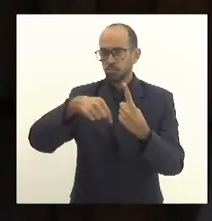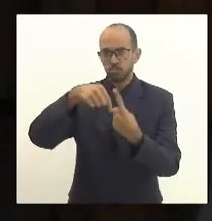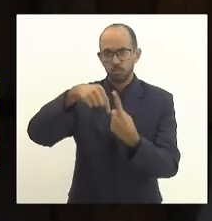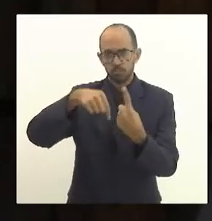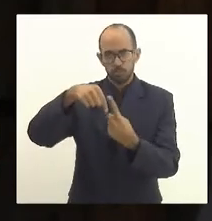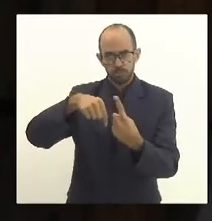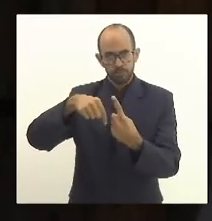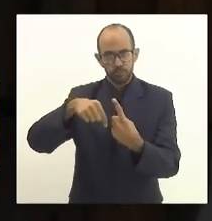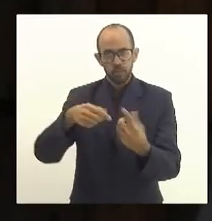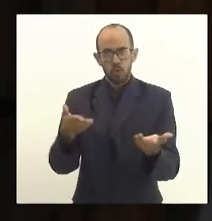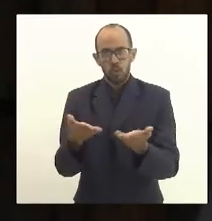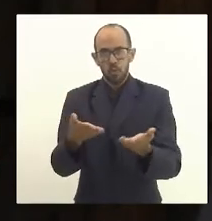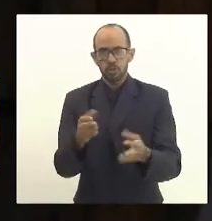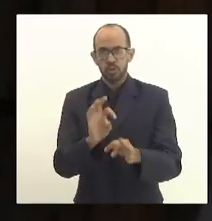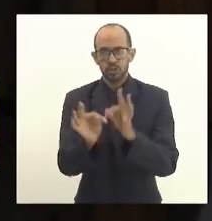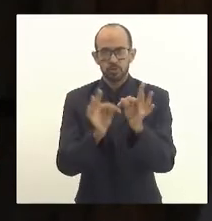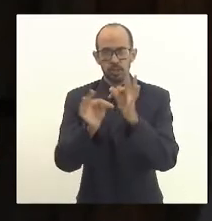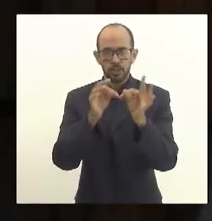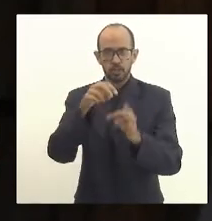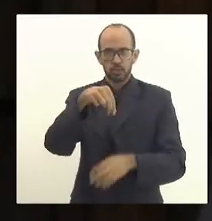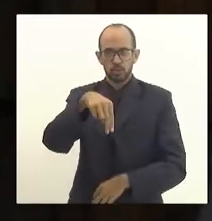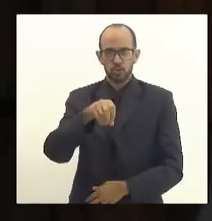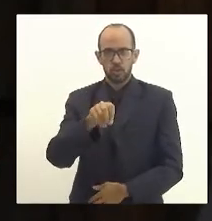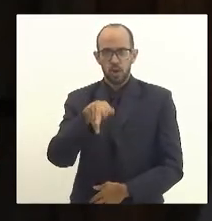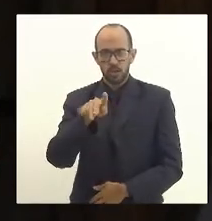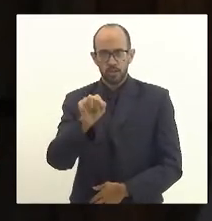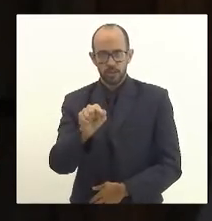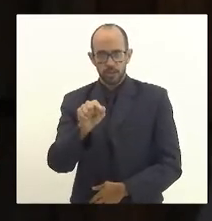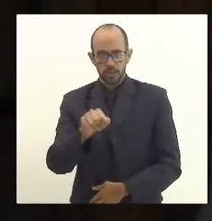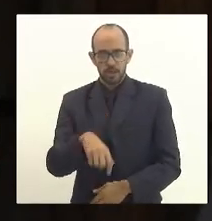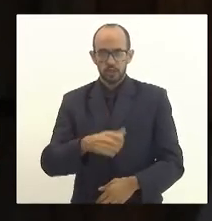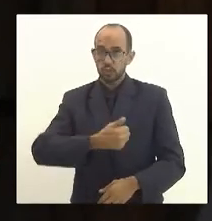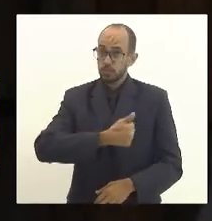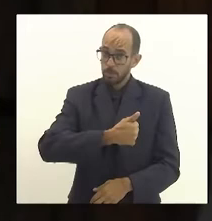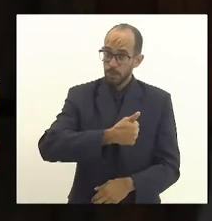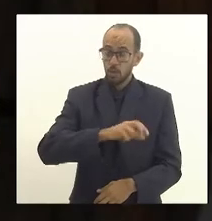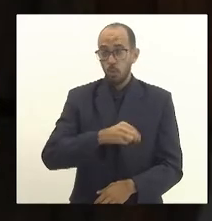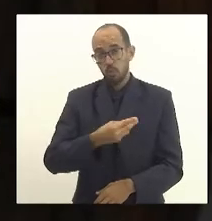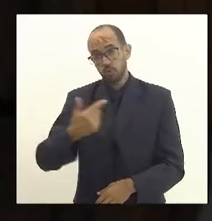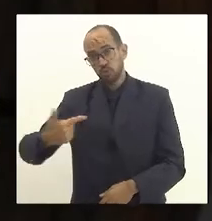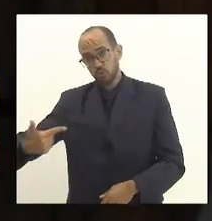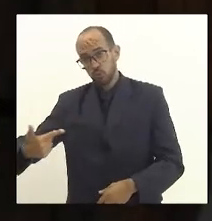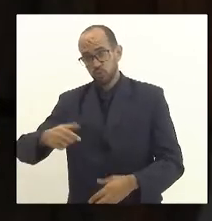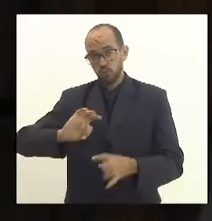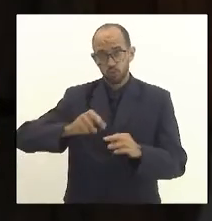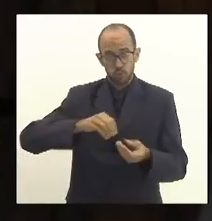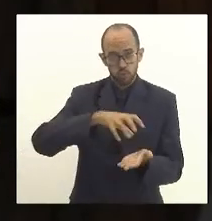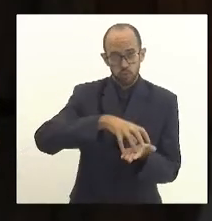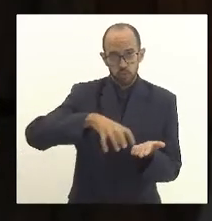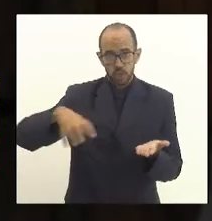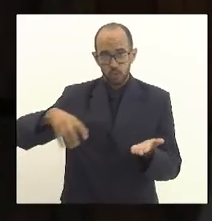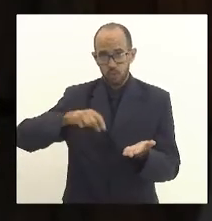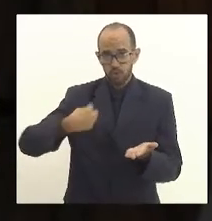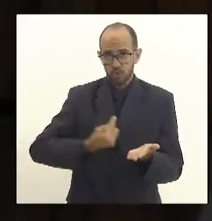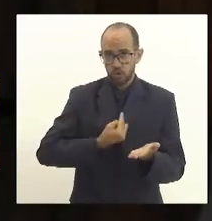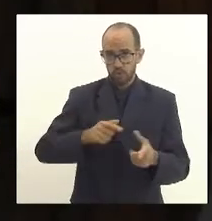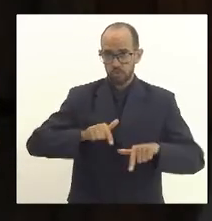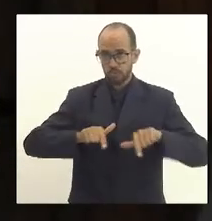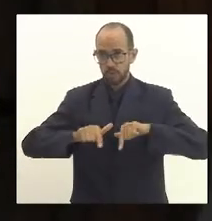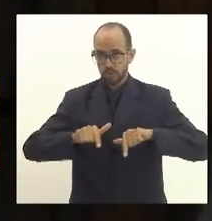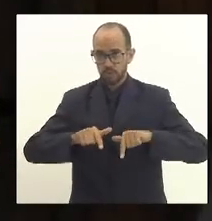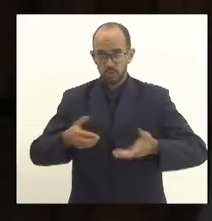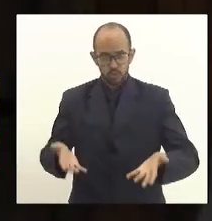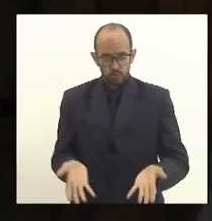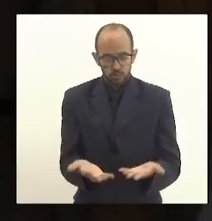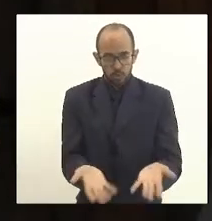celulares passa por tecnologia Nokia. Somos primeiro ou segundo em todos os segmentos que a gente atua. E nós provemos toda a tecnologia